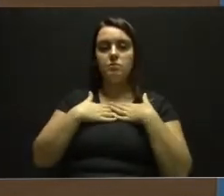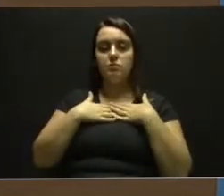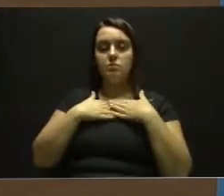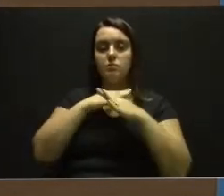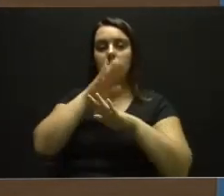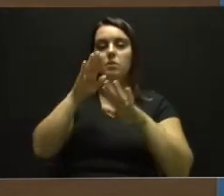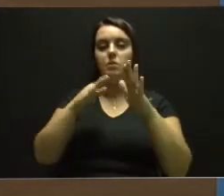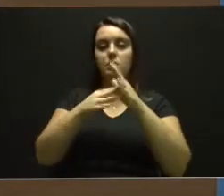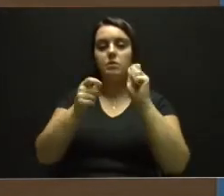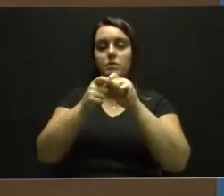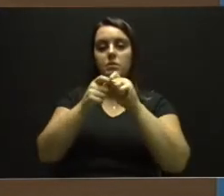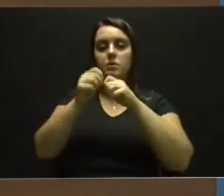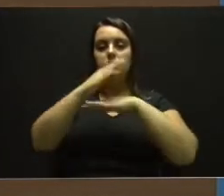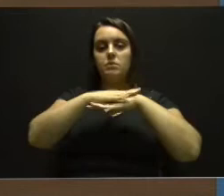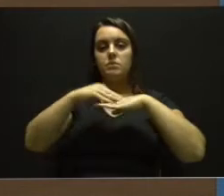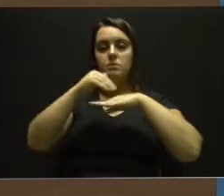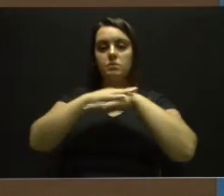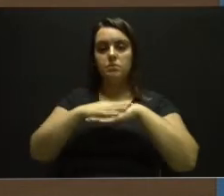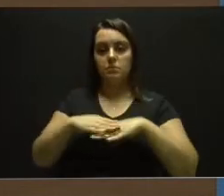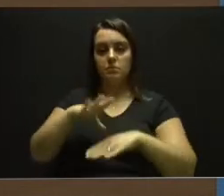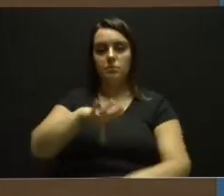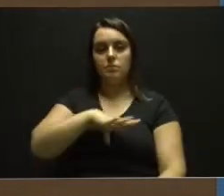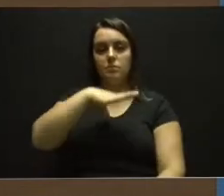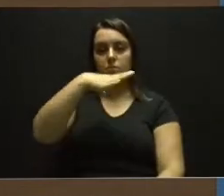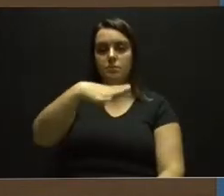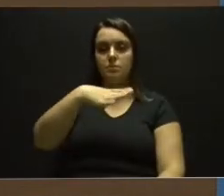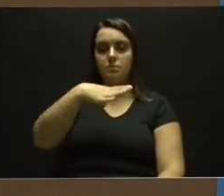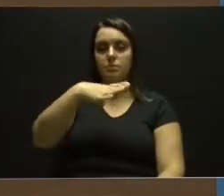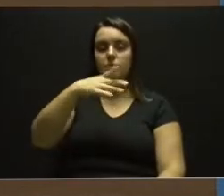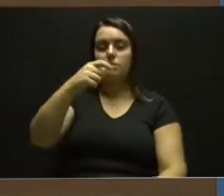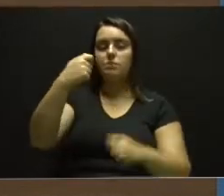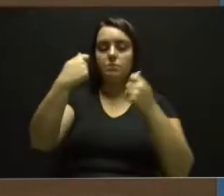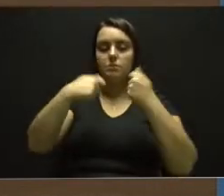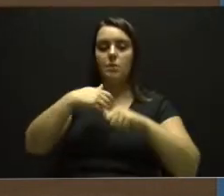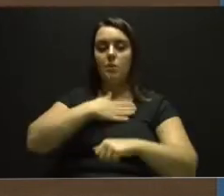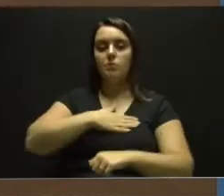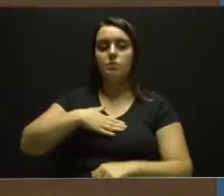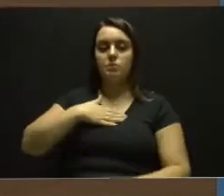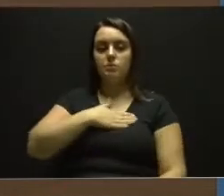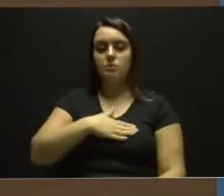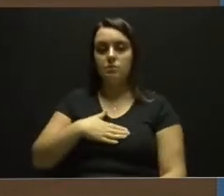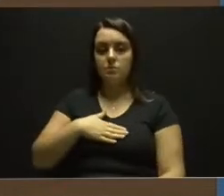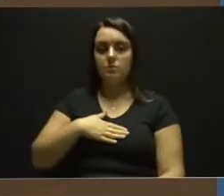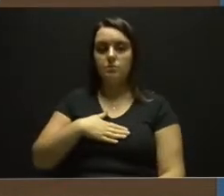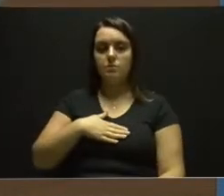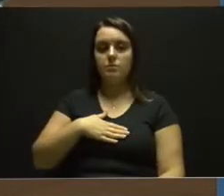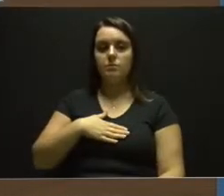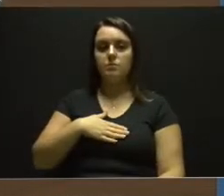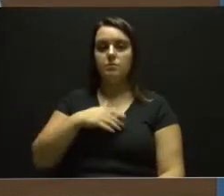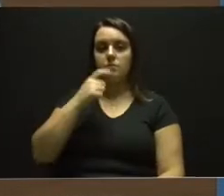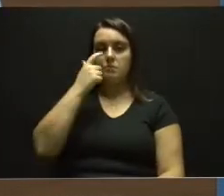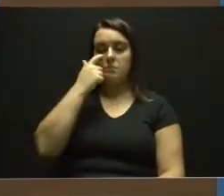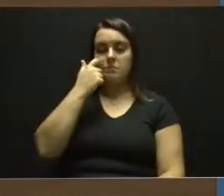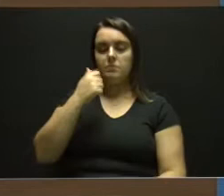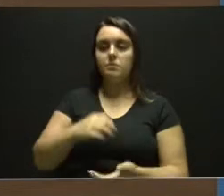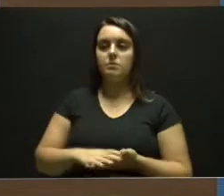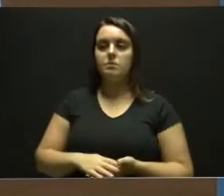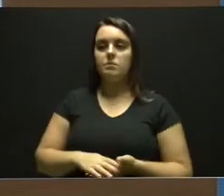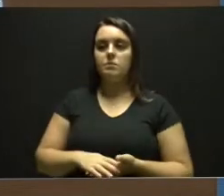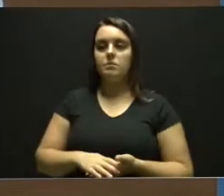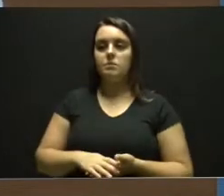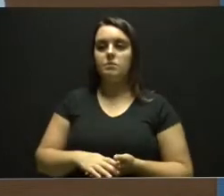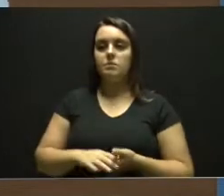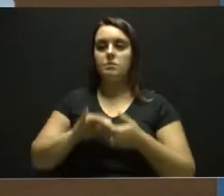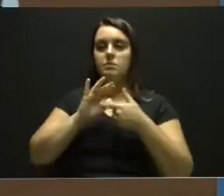faço faço com carinho coragem você tem que gostar do fórum pra você pra você vencer isso aqui